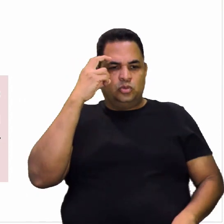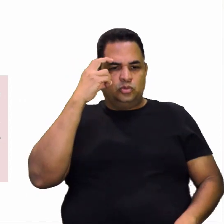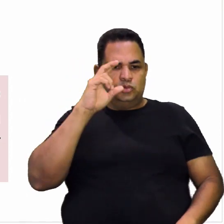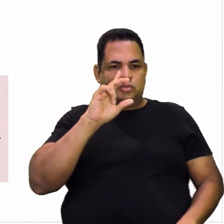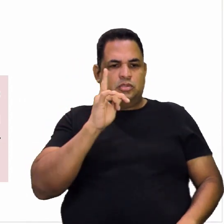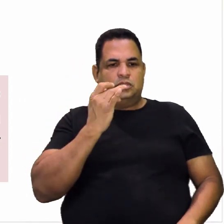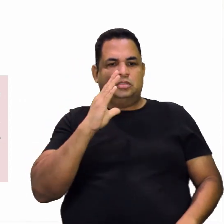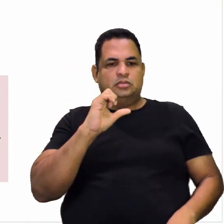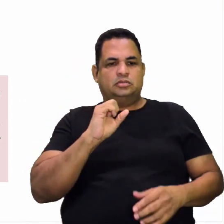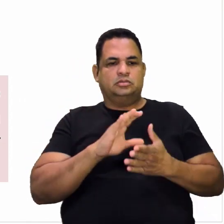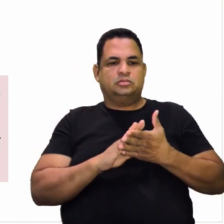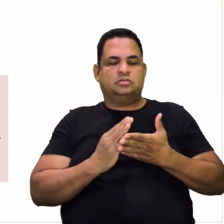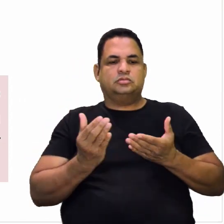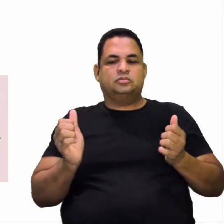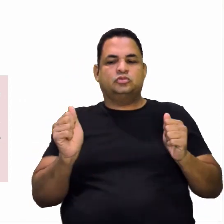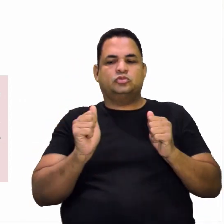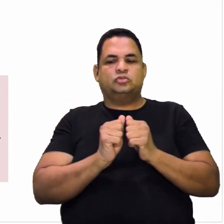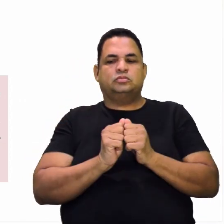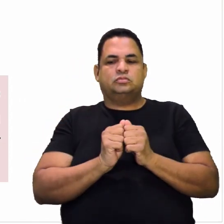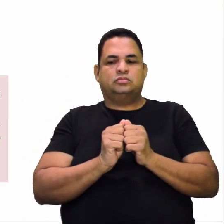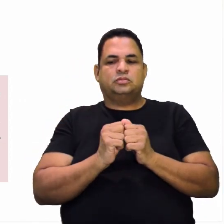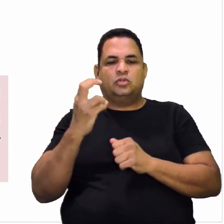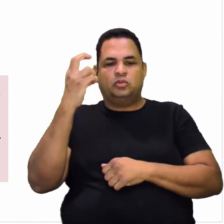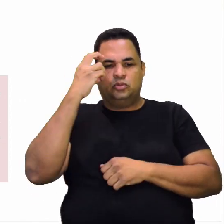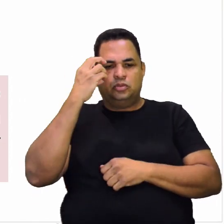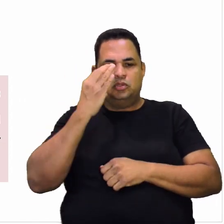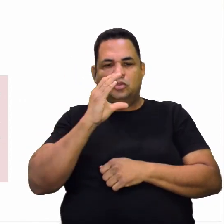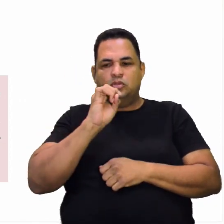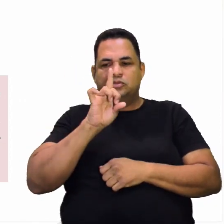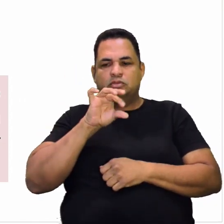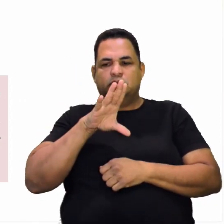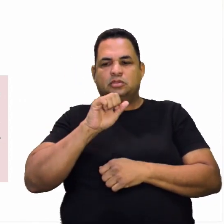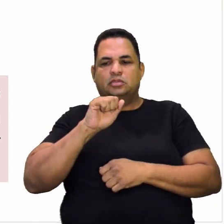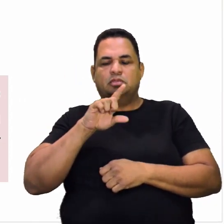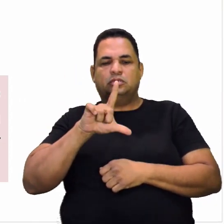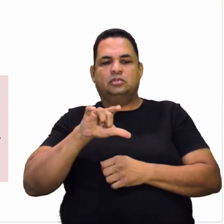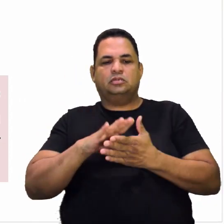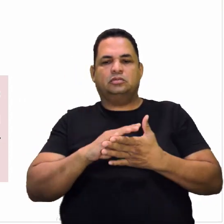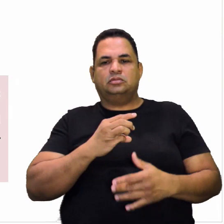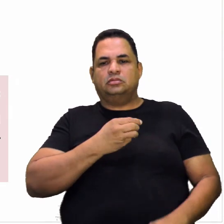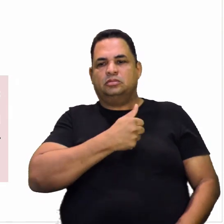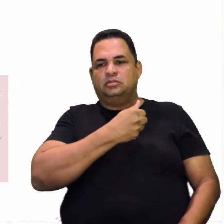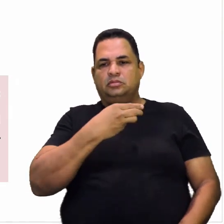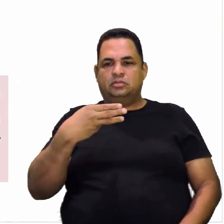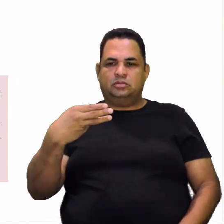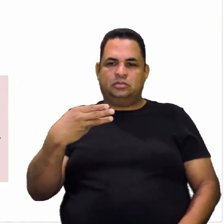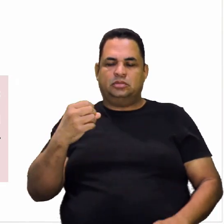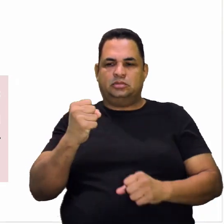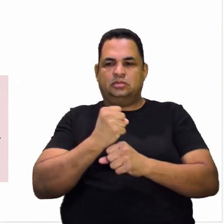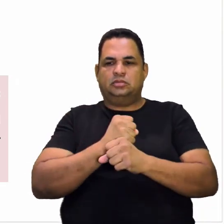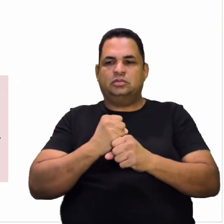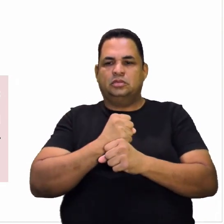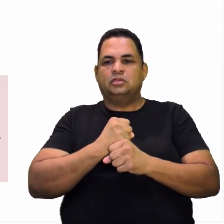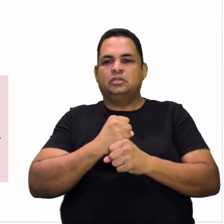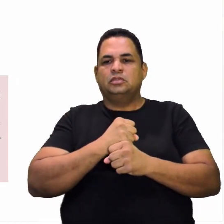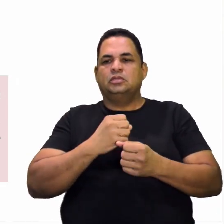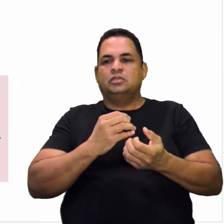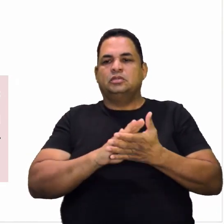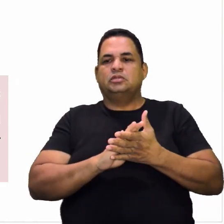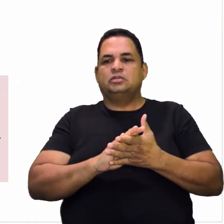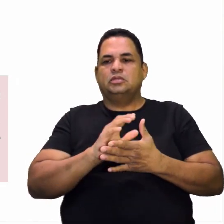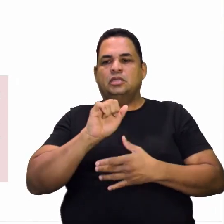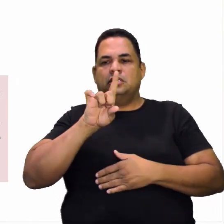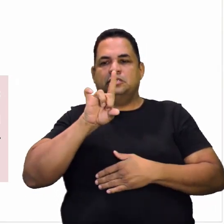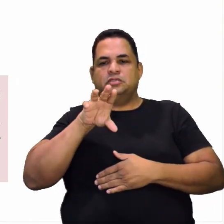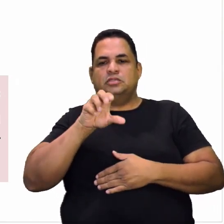com a cultura ocidental. Durante 13 anos, Alexandre Magno, ele vai conquistar o